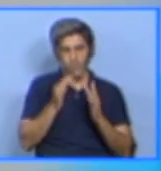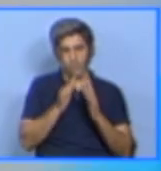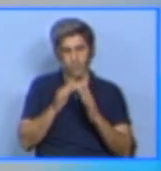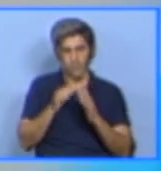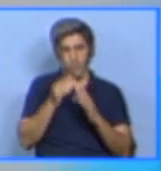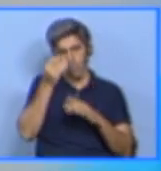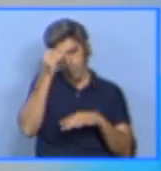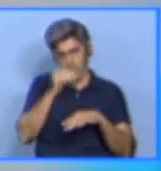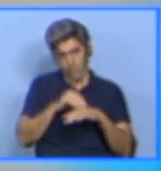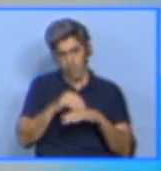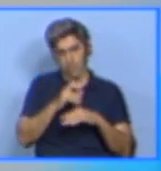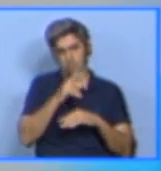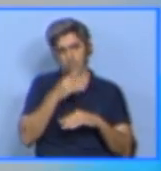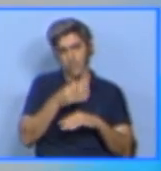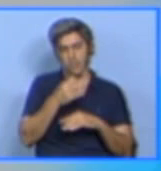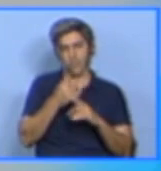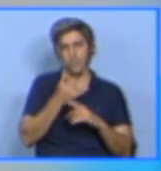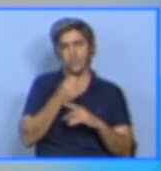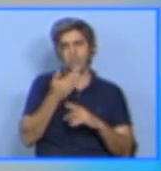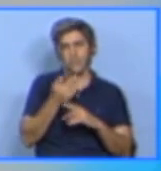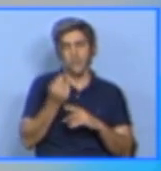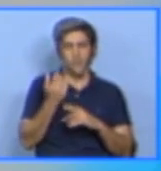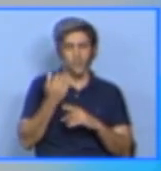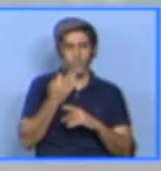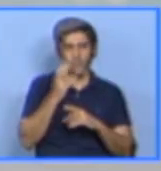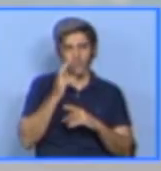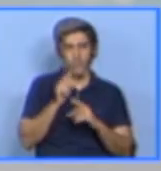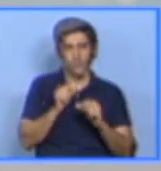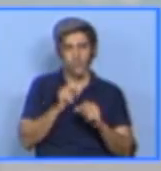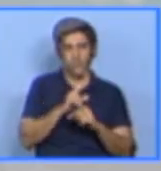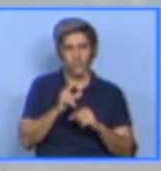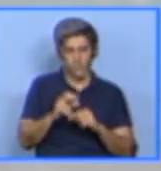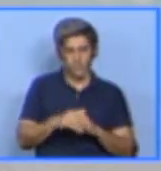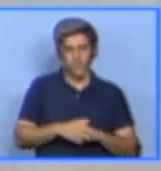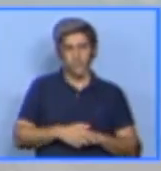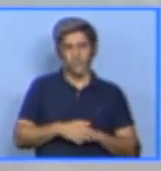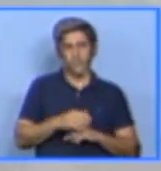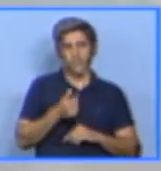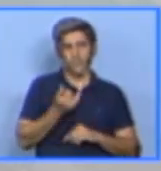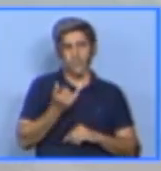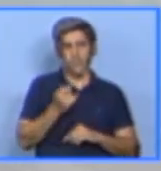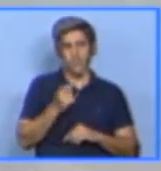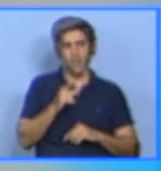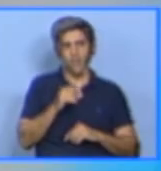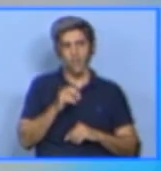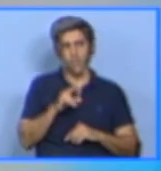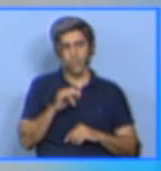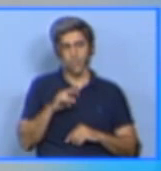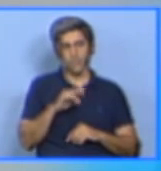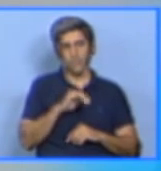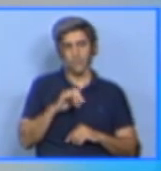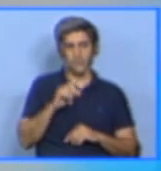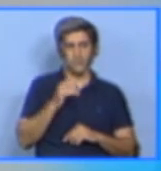documentário na RTP, creio, em 2007, certo? como agora mais recentemente na Renascença, não é? Sim, na Bielorrússia, exatamente,